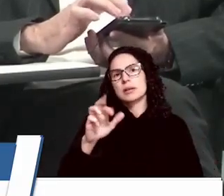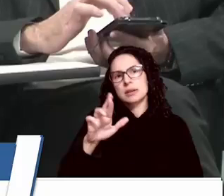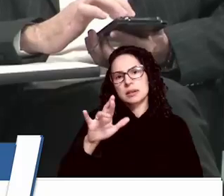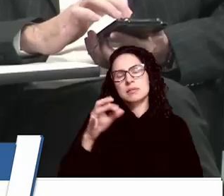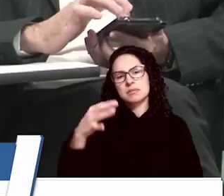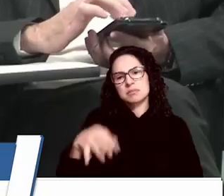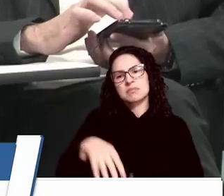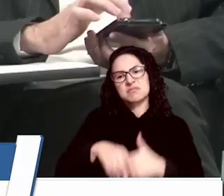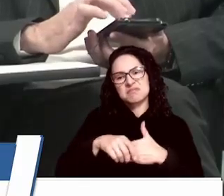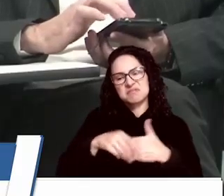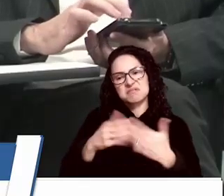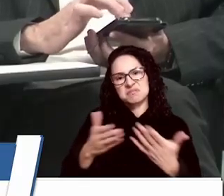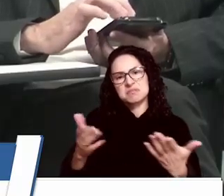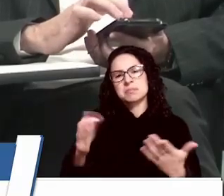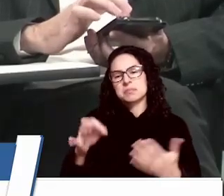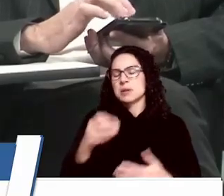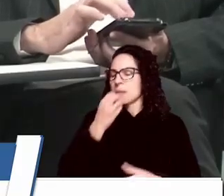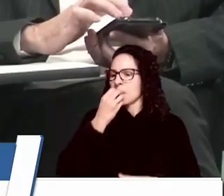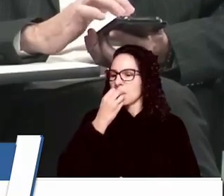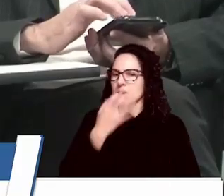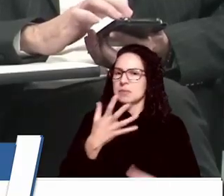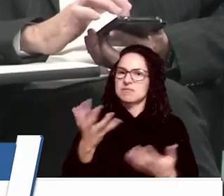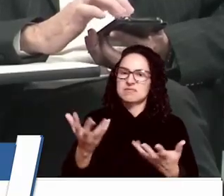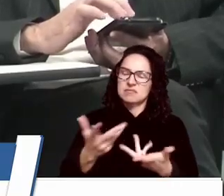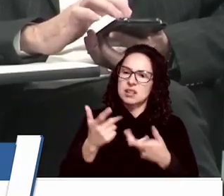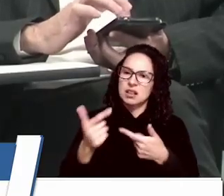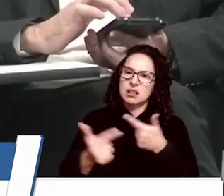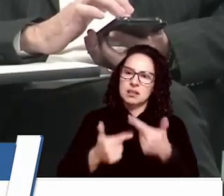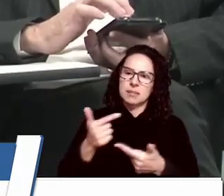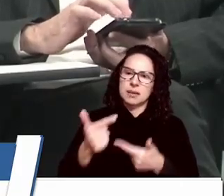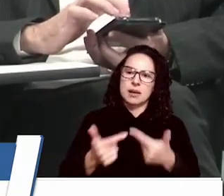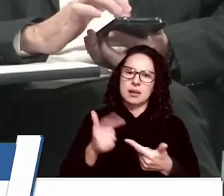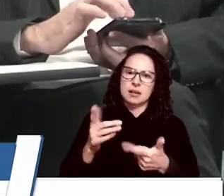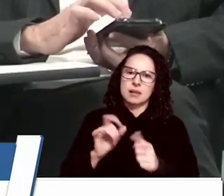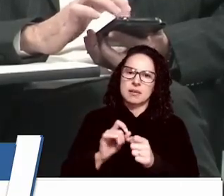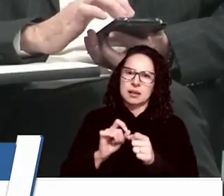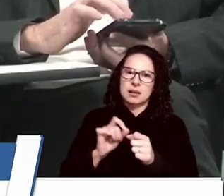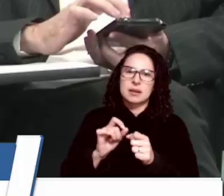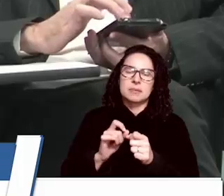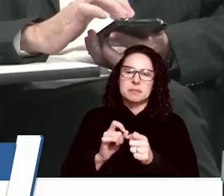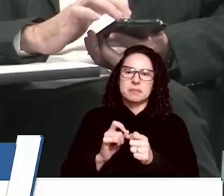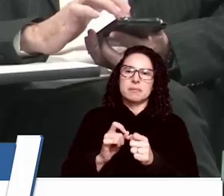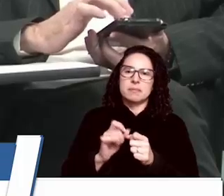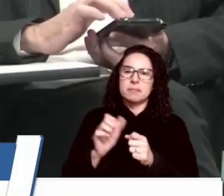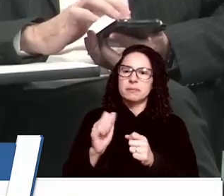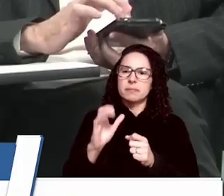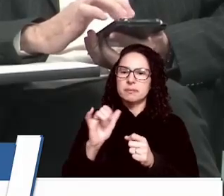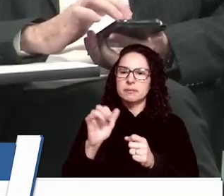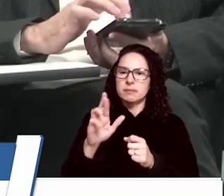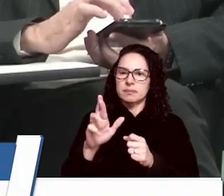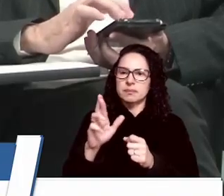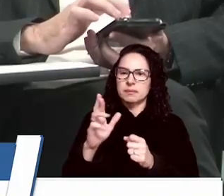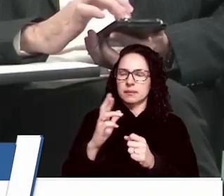por isso. Muito bom, muito excelente trabalho tem sido realizado pelo Assir frente ao OAB.